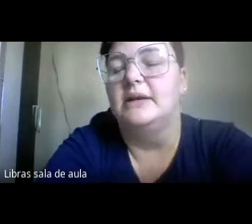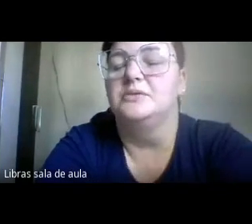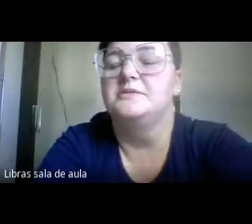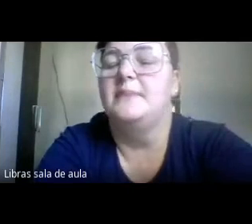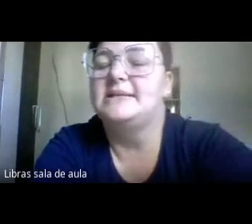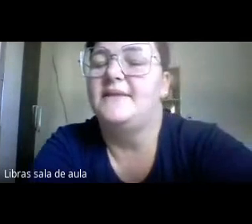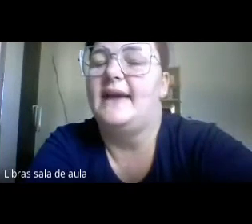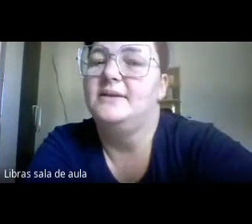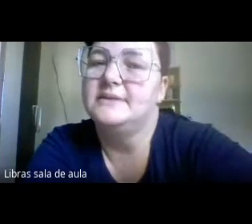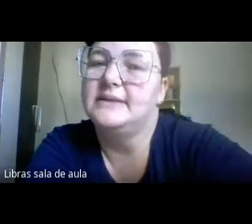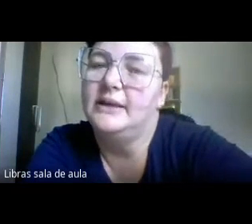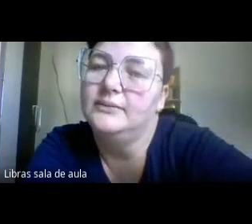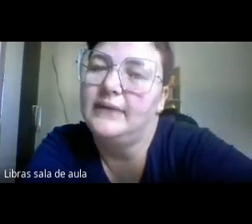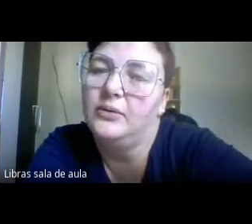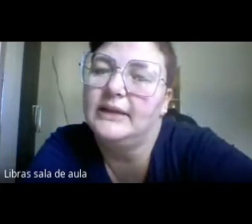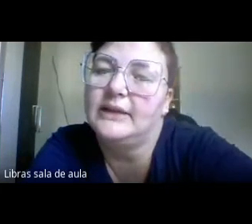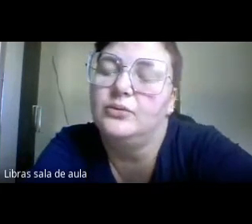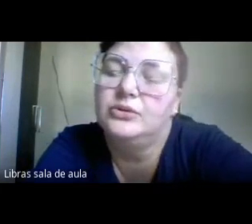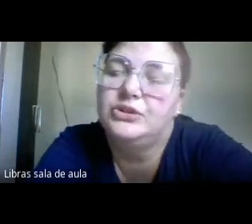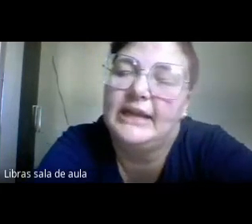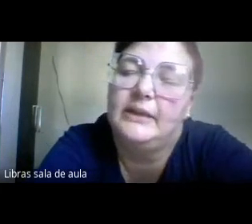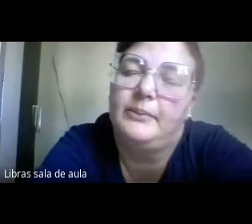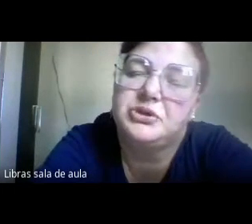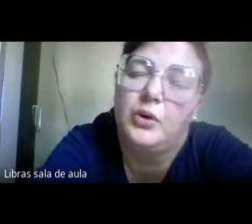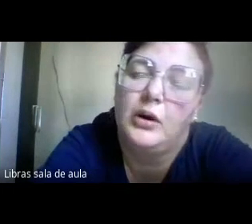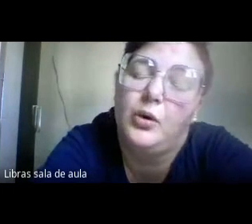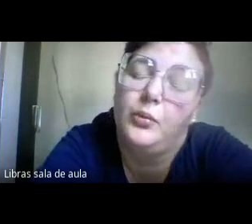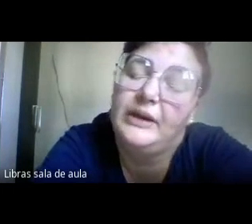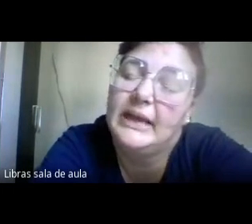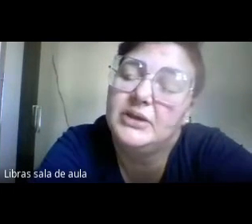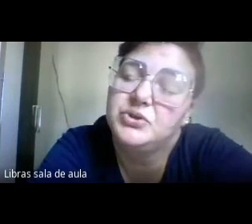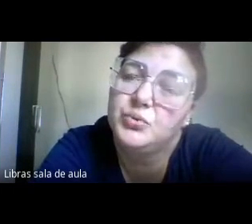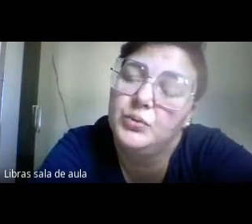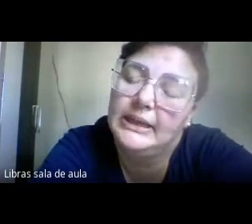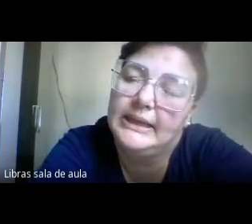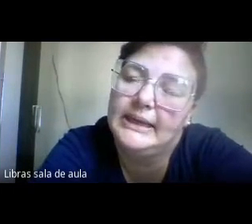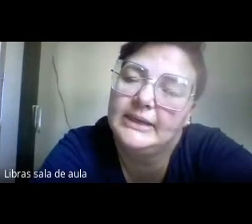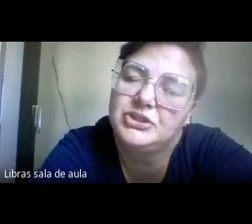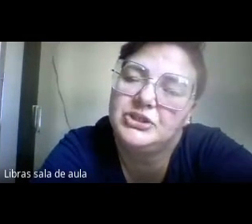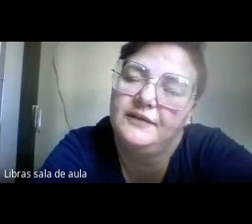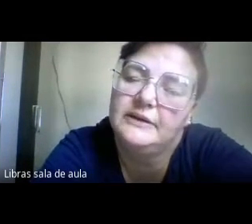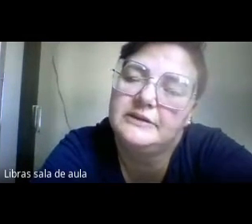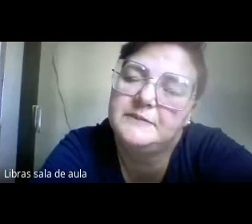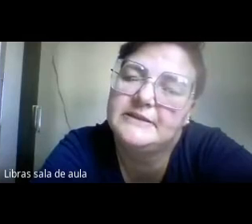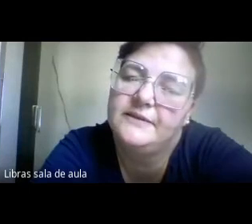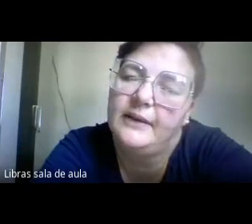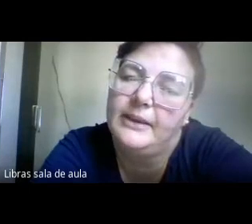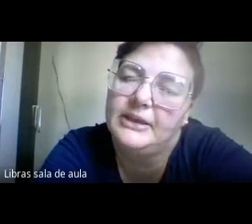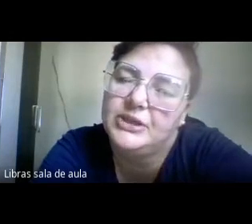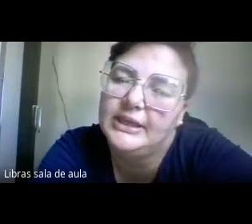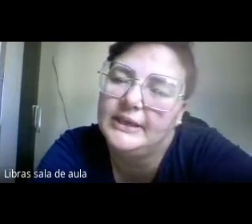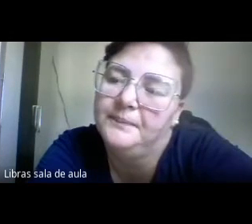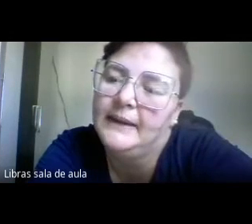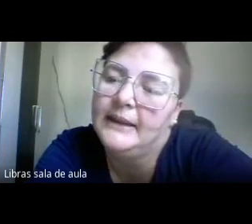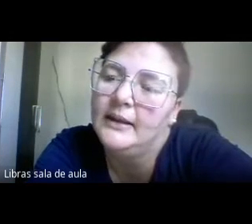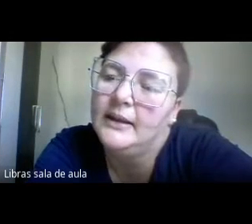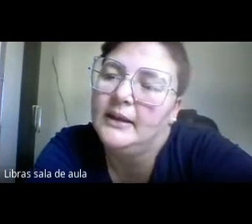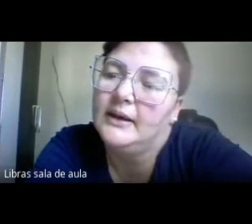esses alunos mais velhos, e que não têm contato diretamente com a comunidade surda, né, que a gente está falando especificamente